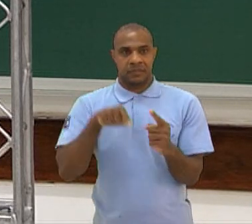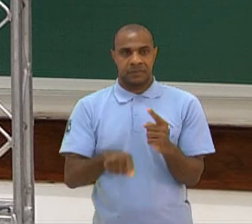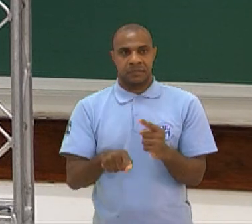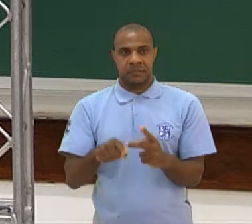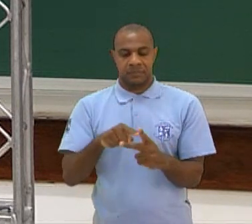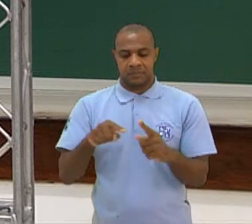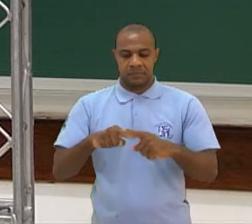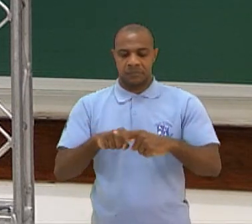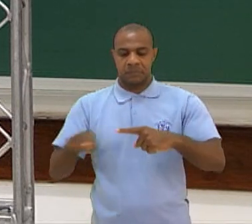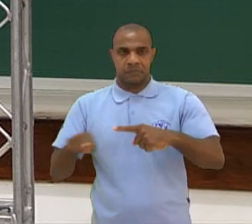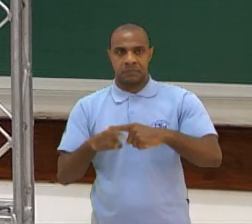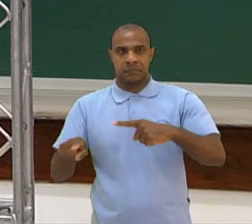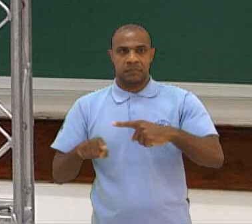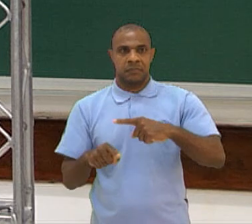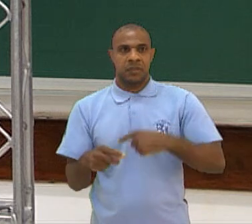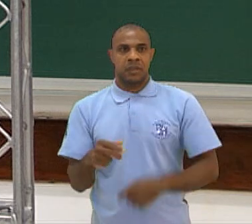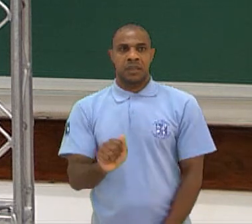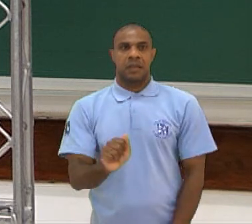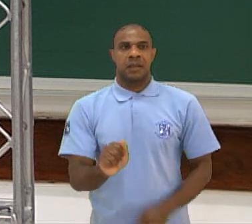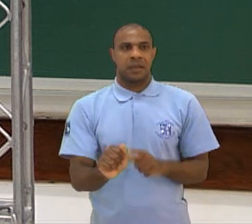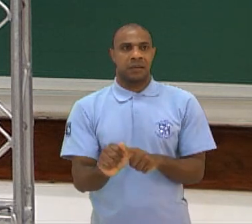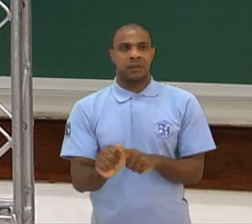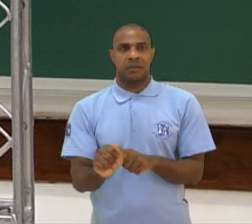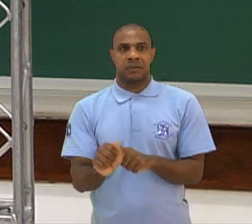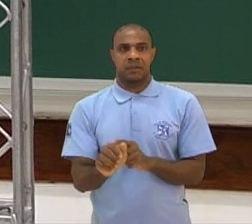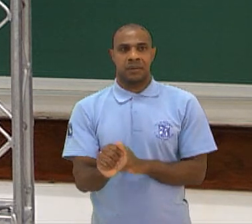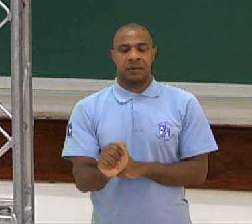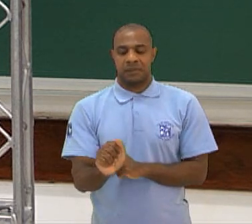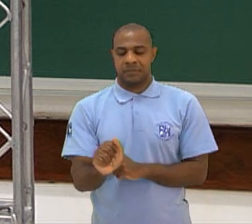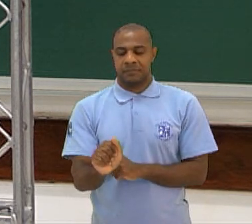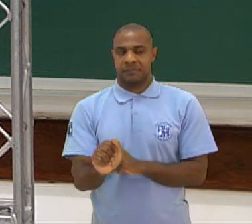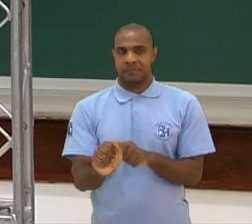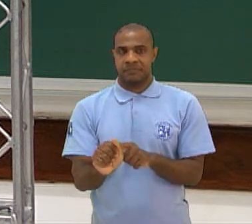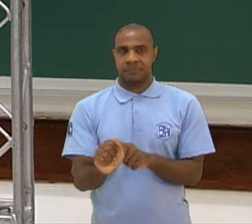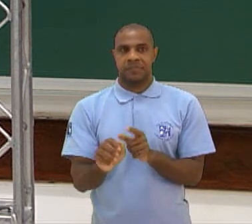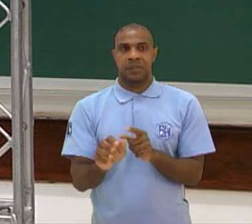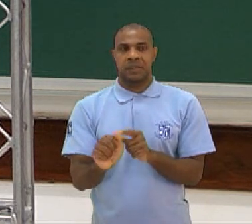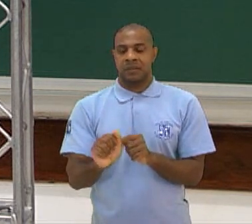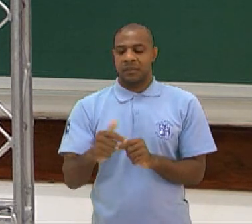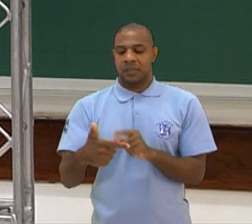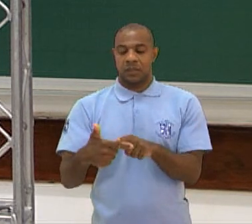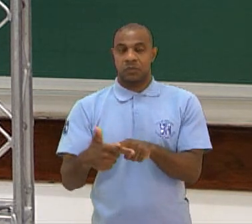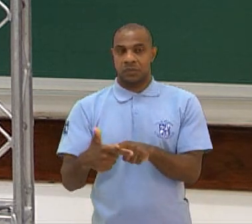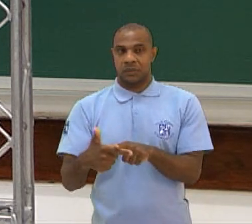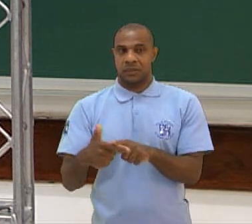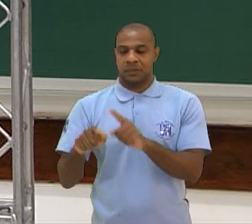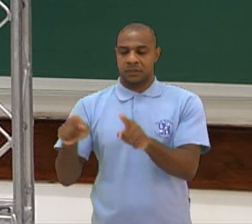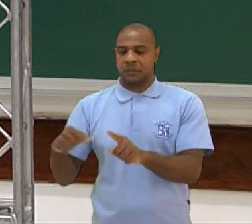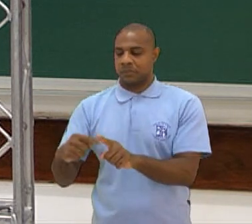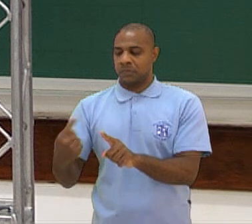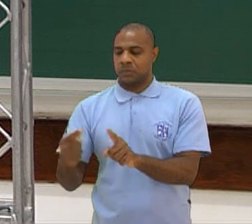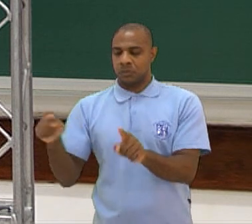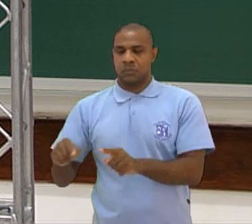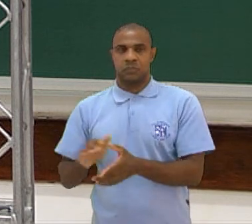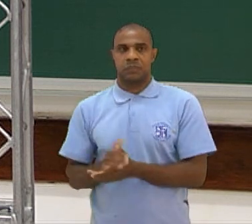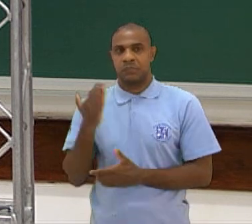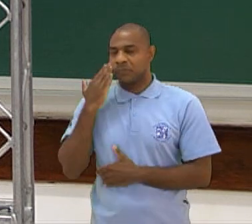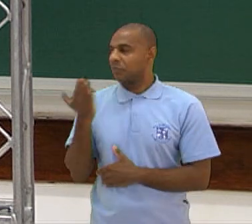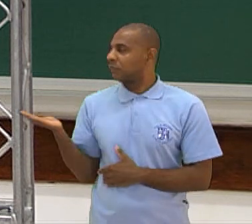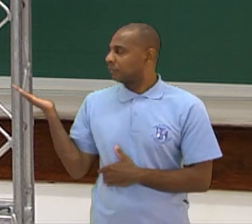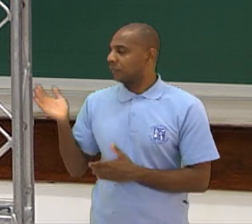para dentro da nossa raiz, né? Para dentro do nosso radical. O nome disso aqui chama radical,